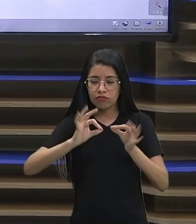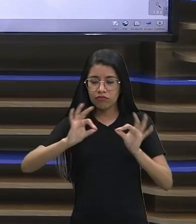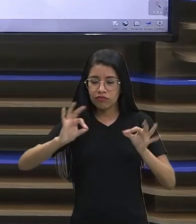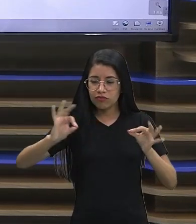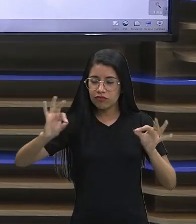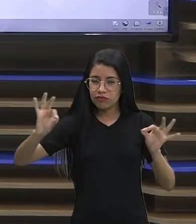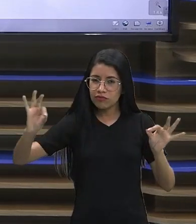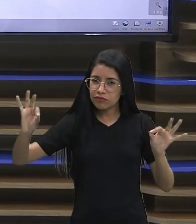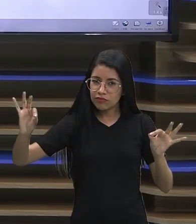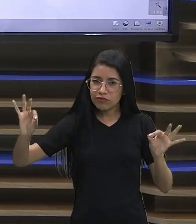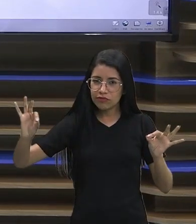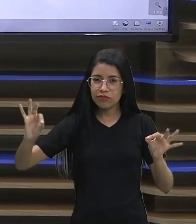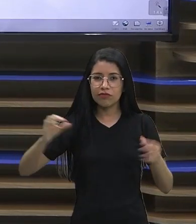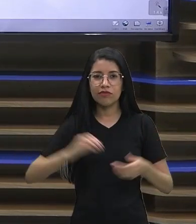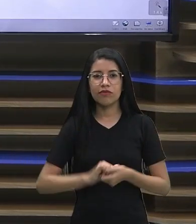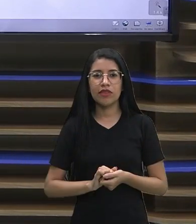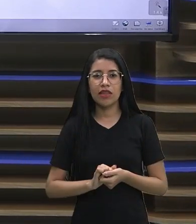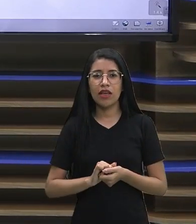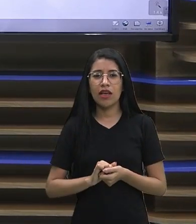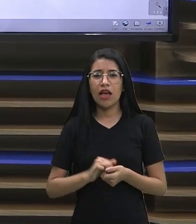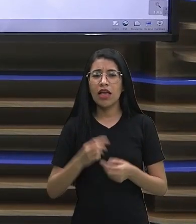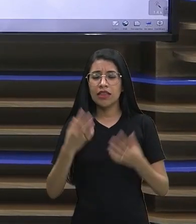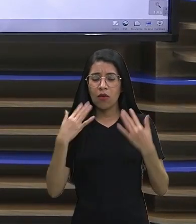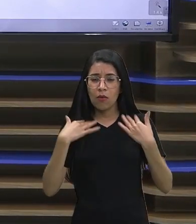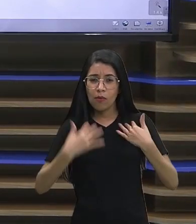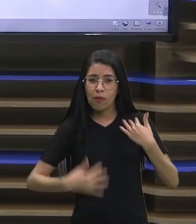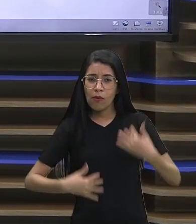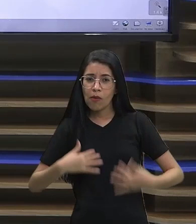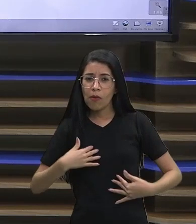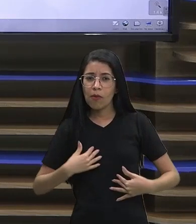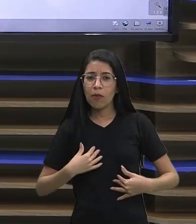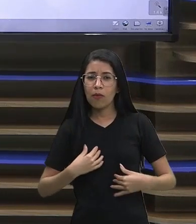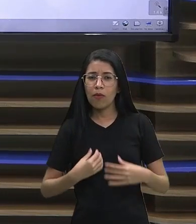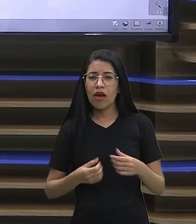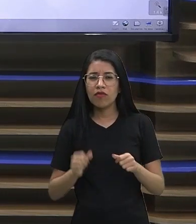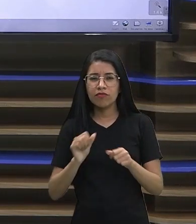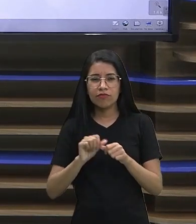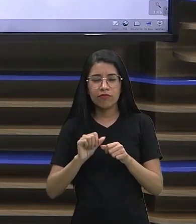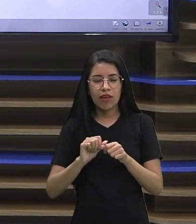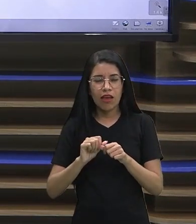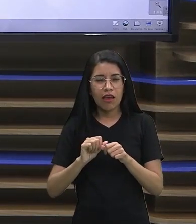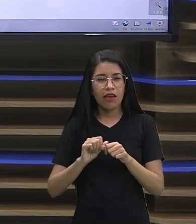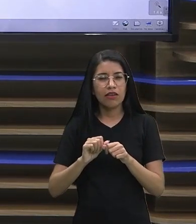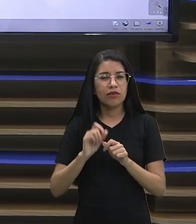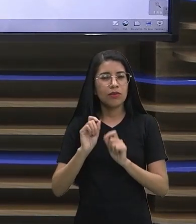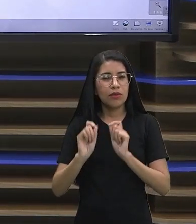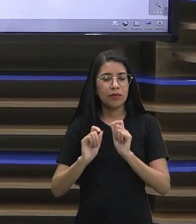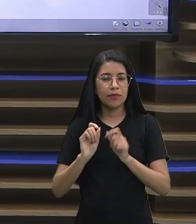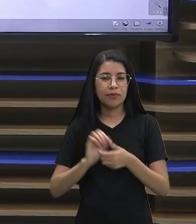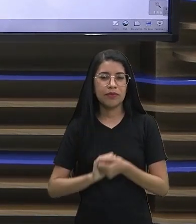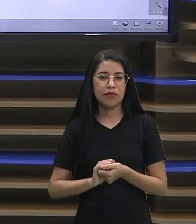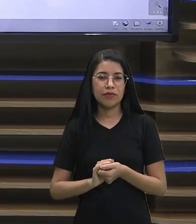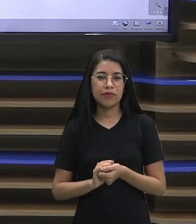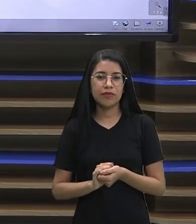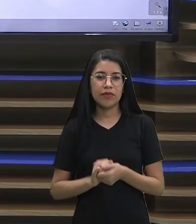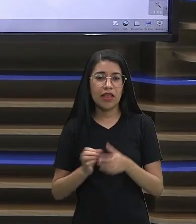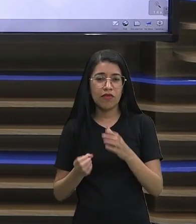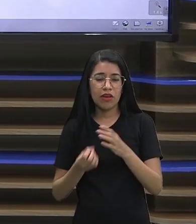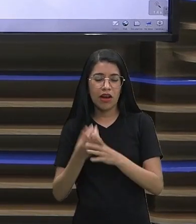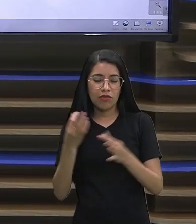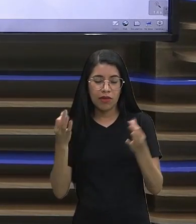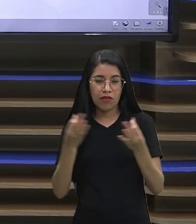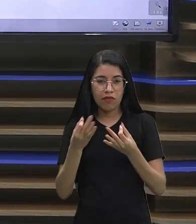longa. Aí, o que o nosso organismo, né, criado perfeitamente, faz? Ele se